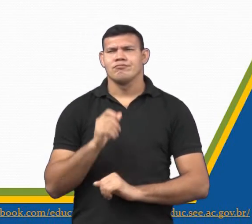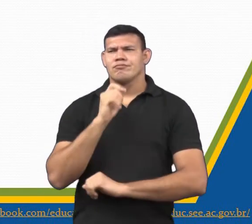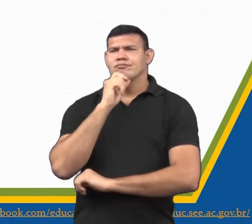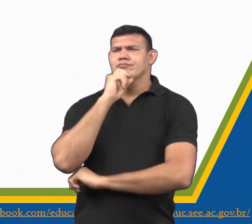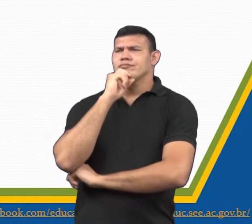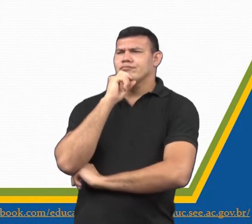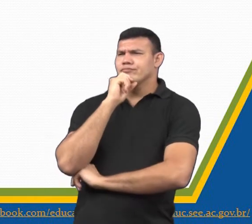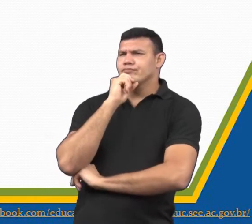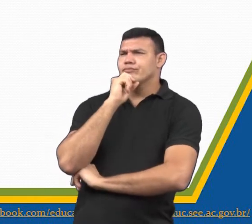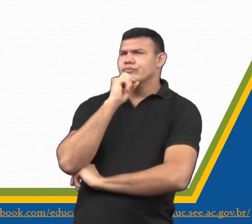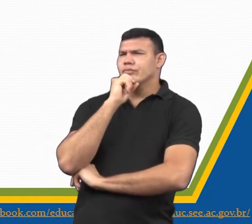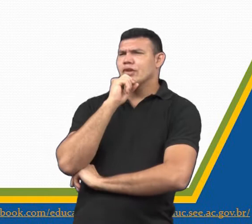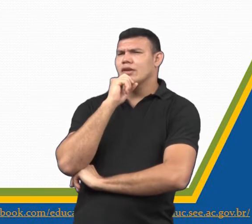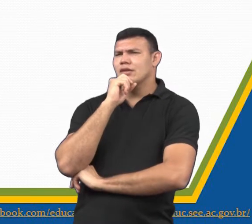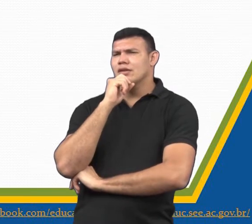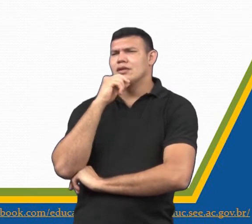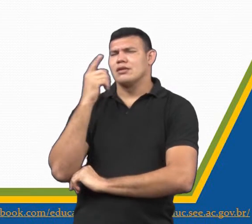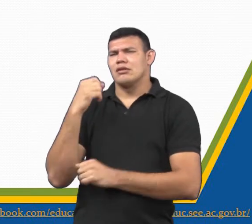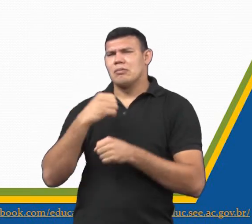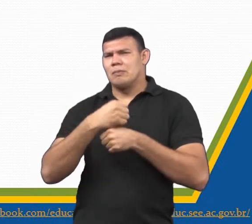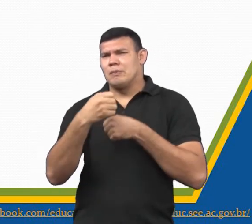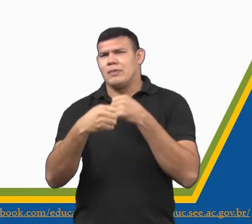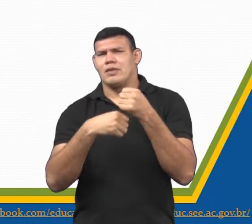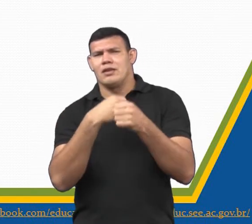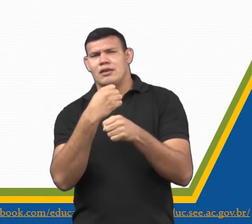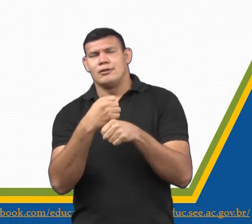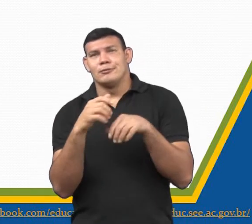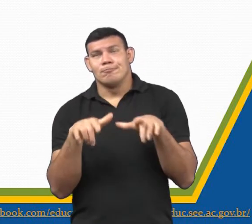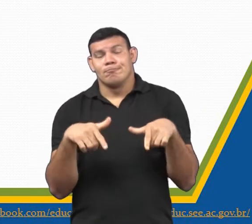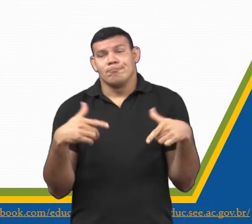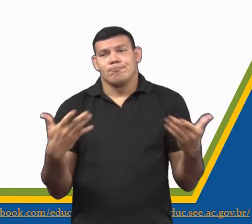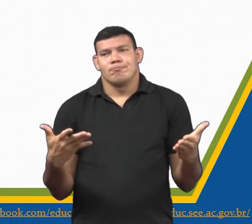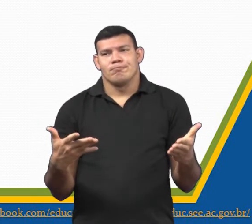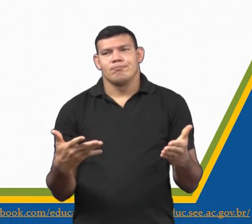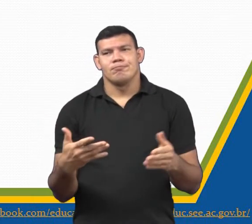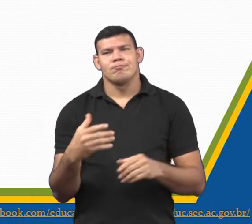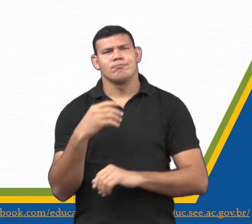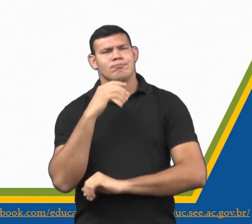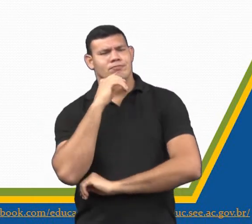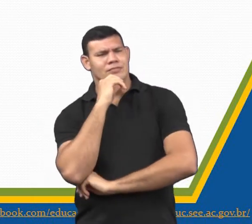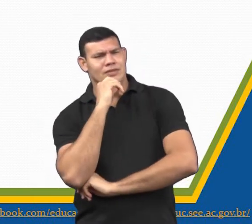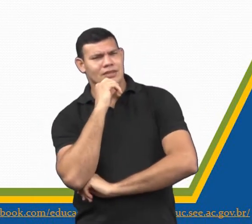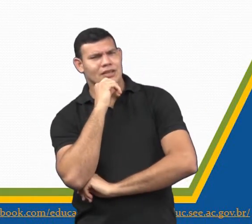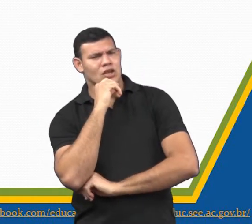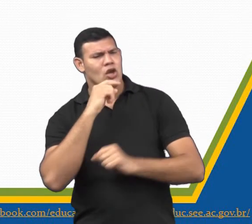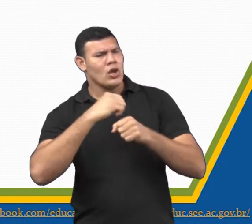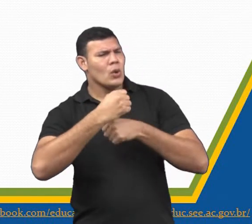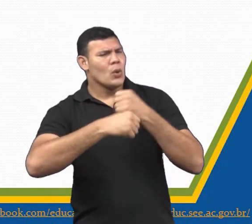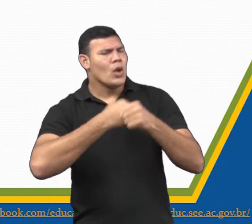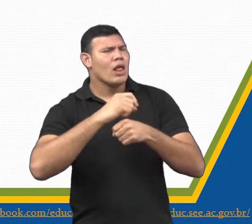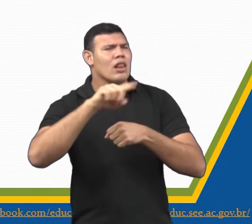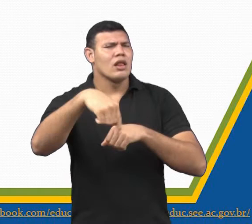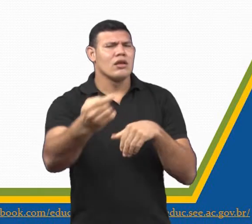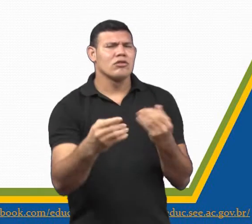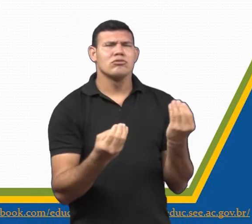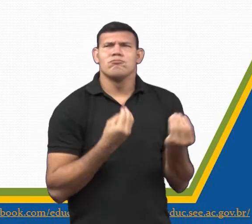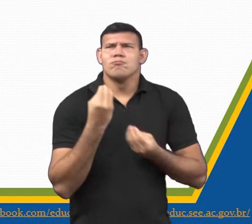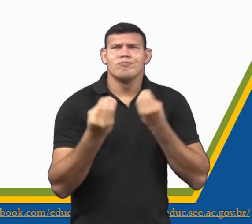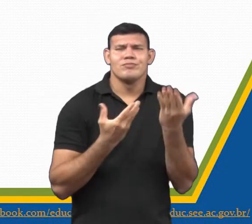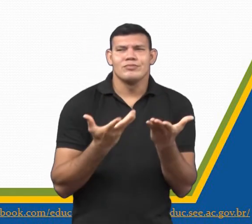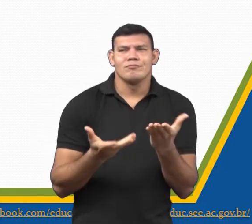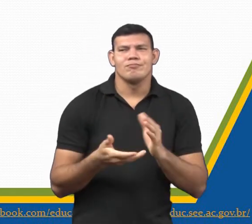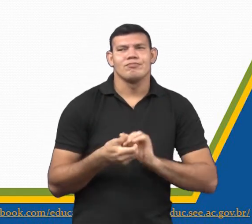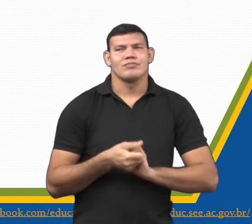Se nos va acabando el año nomás. Así es. ¿Cómo será el año que viene?